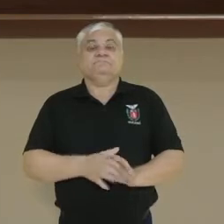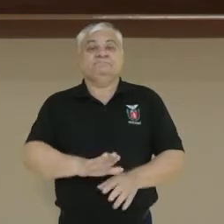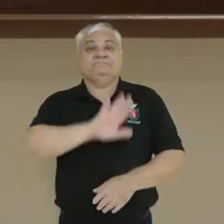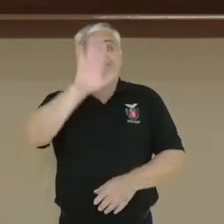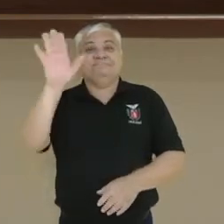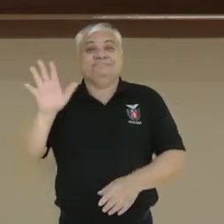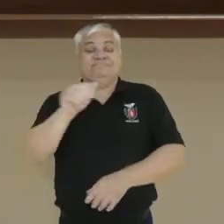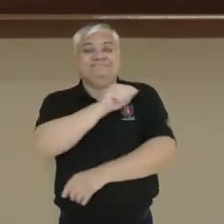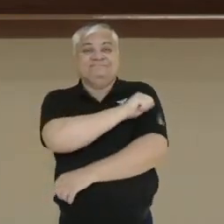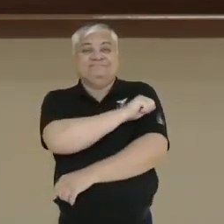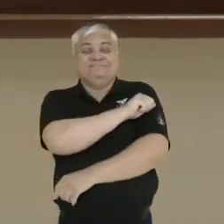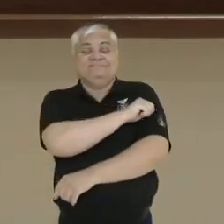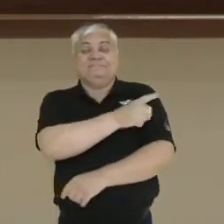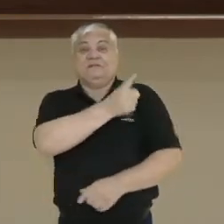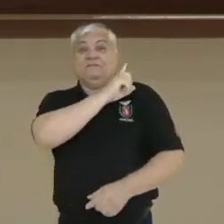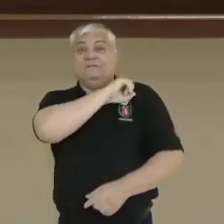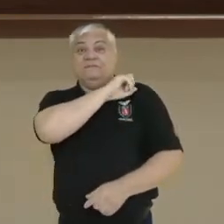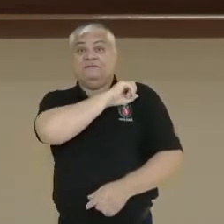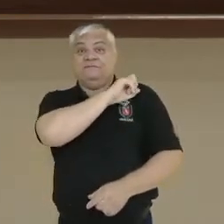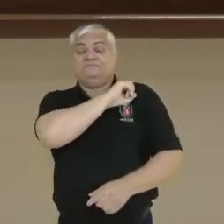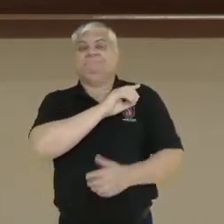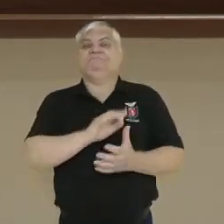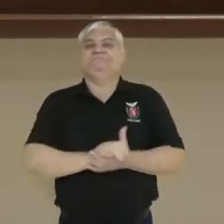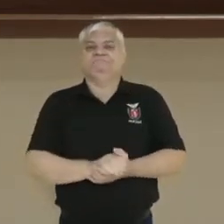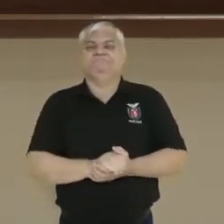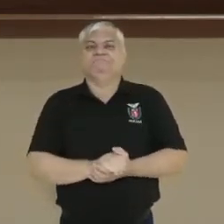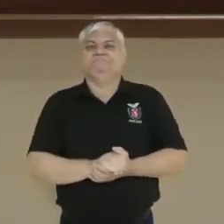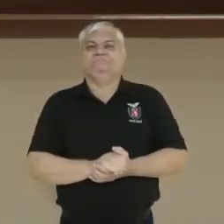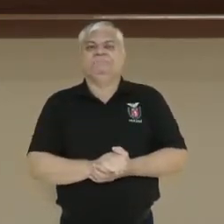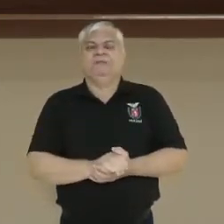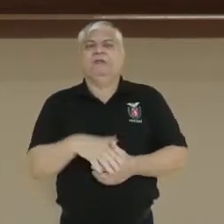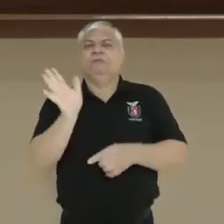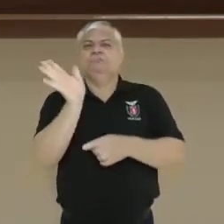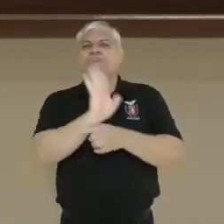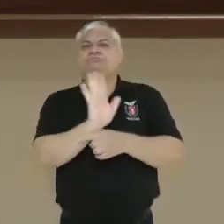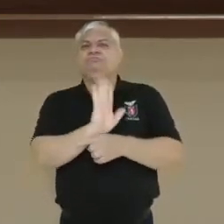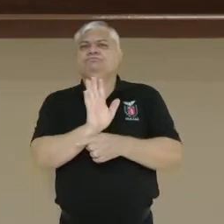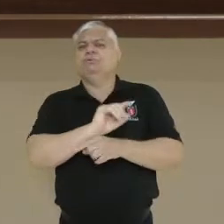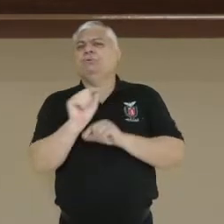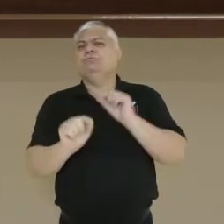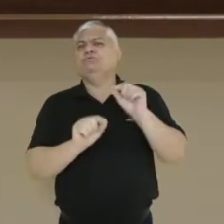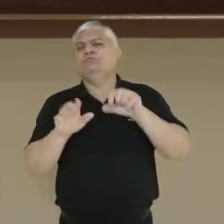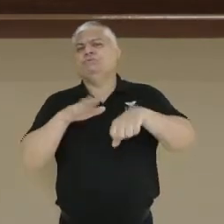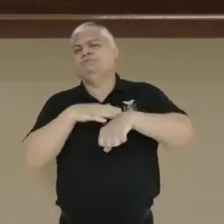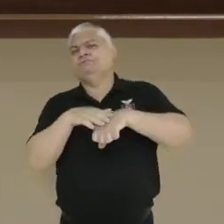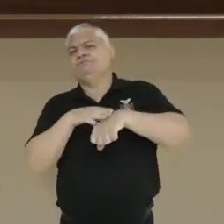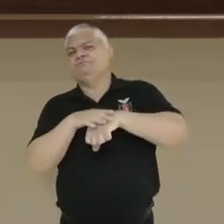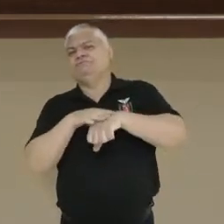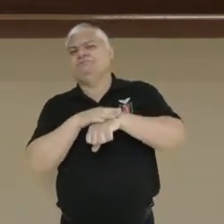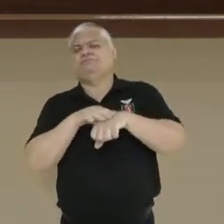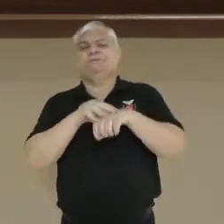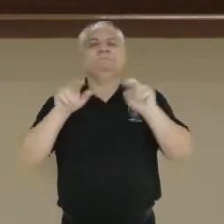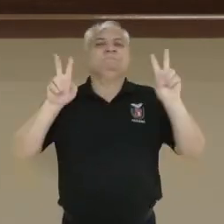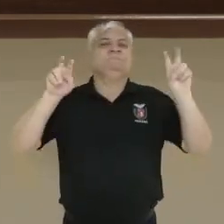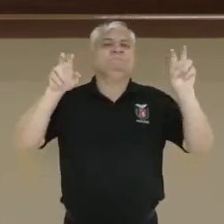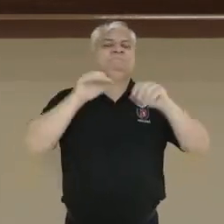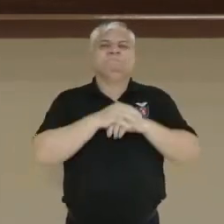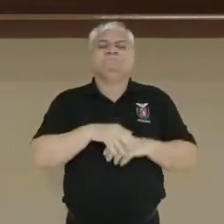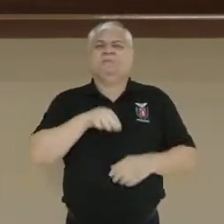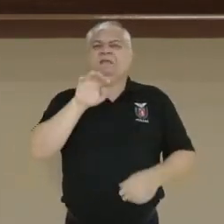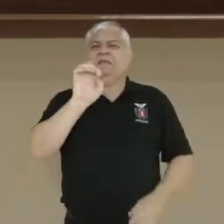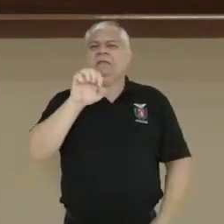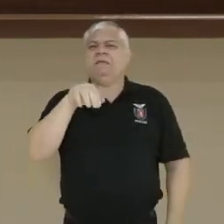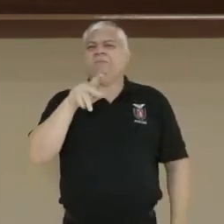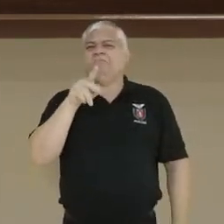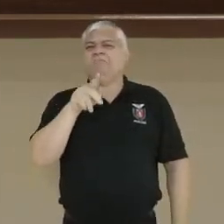Olá, estudantes da primeira série do ensino médio. Nesse vídeo a gente vai conversar ainda sobre empreendimento,